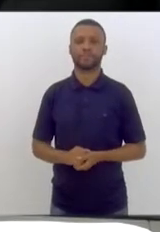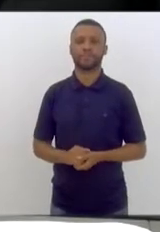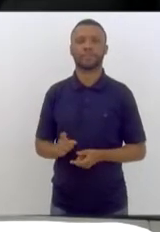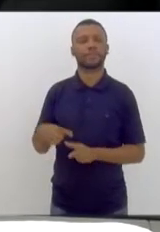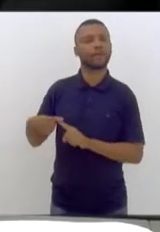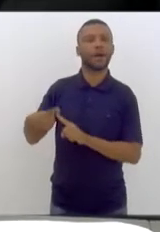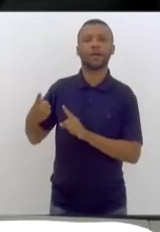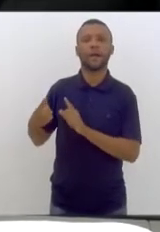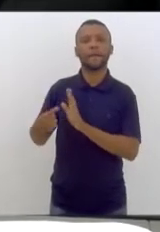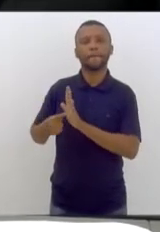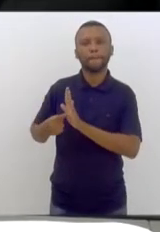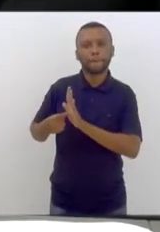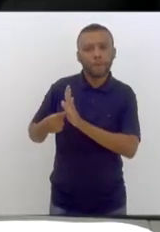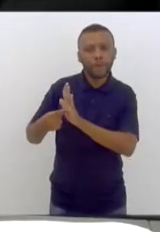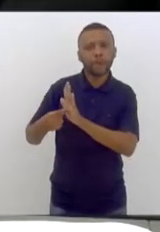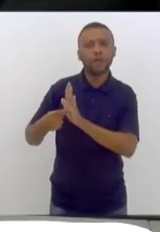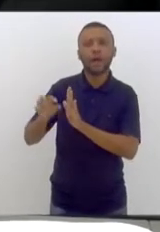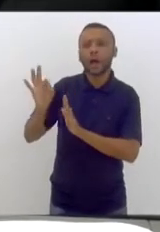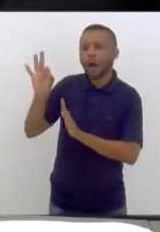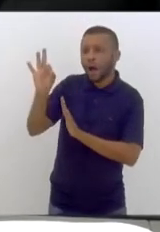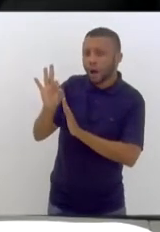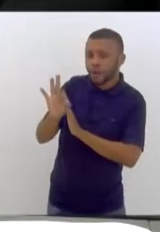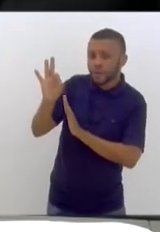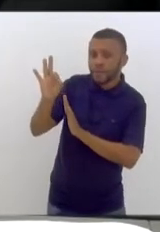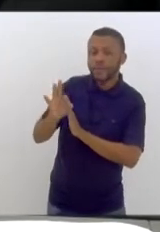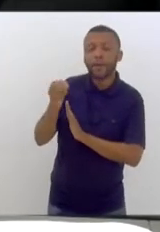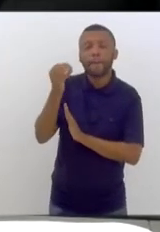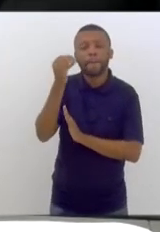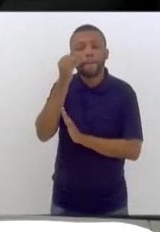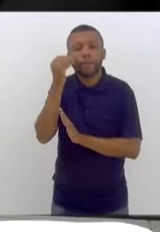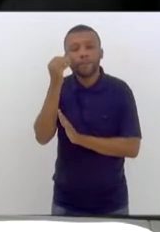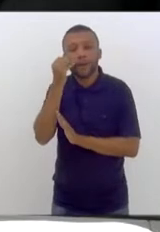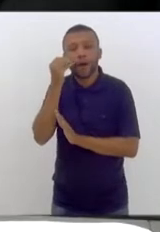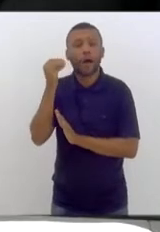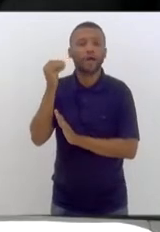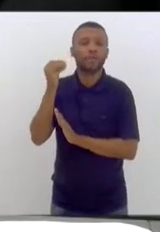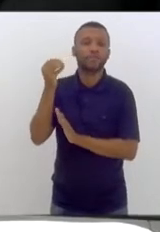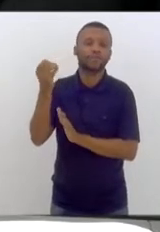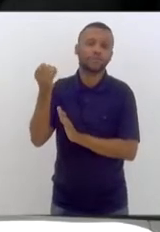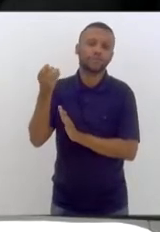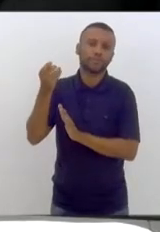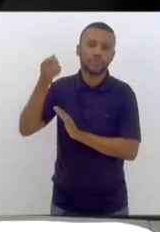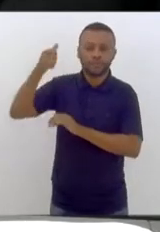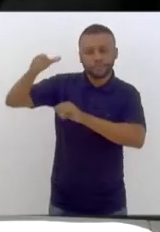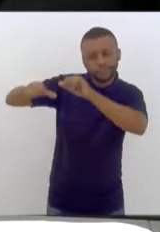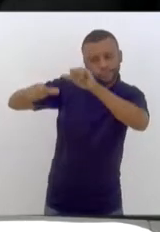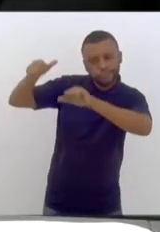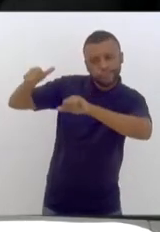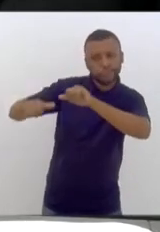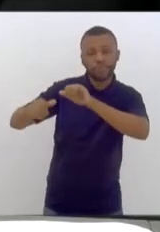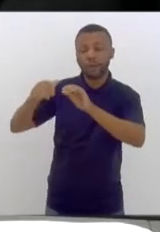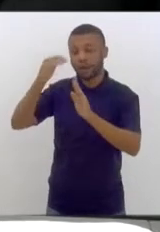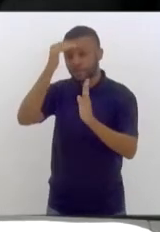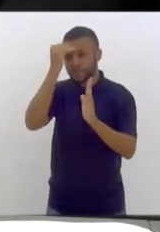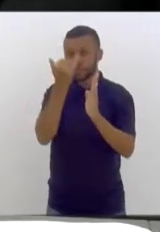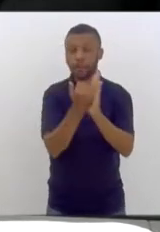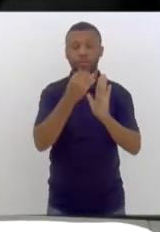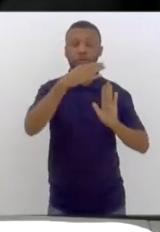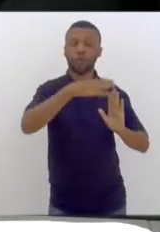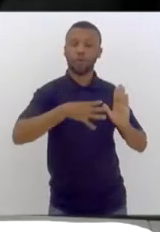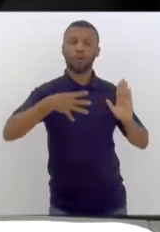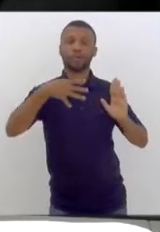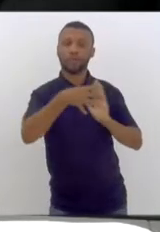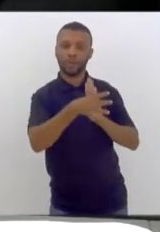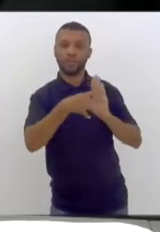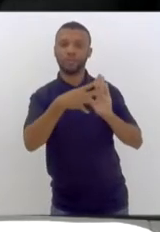publica os índices provisórios e definitivos conforme o calendário, conforme o cronograma estabelecido